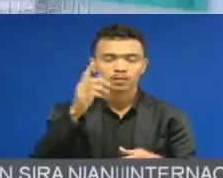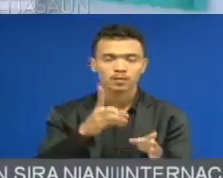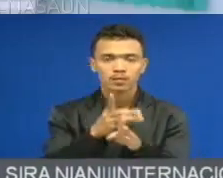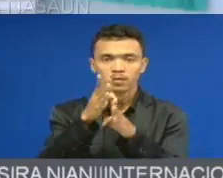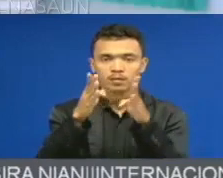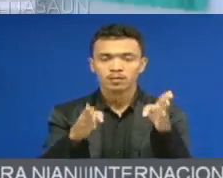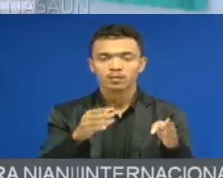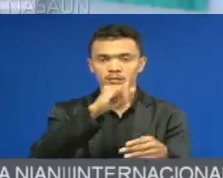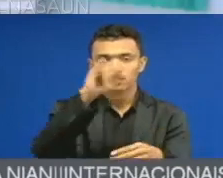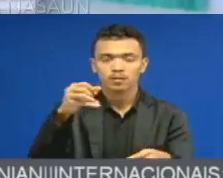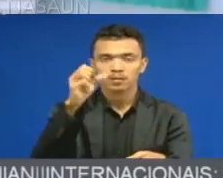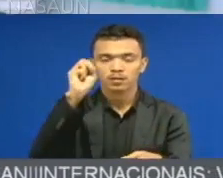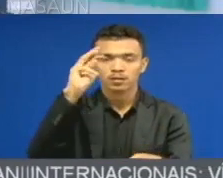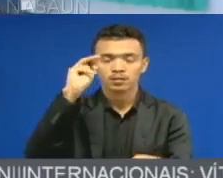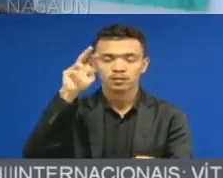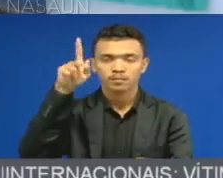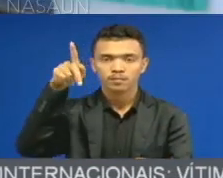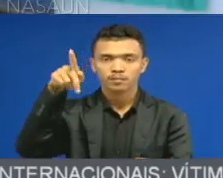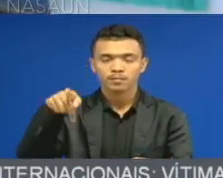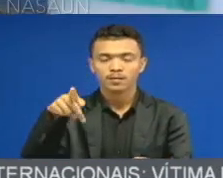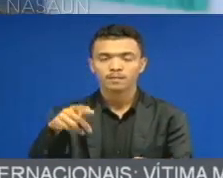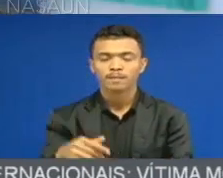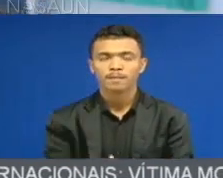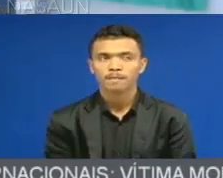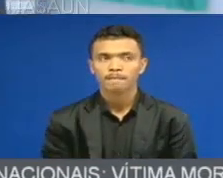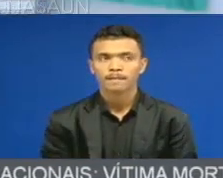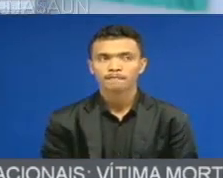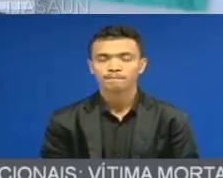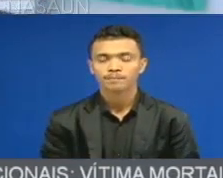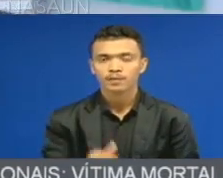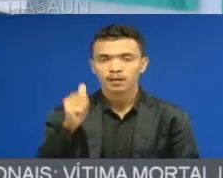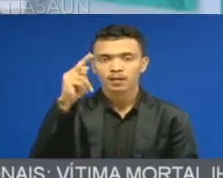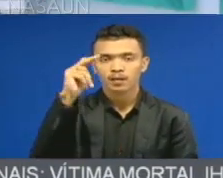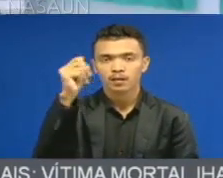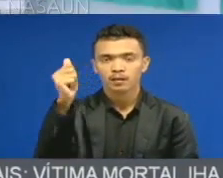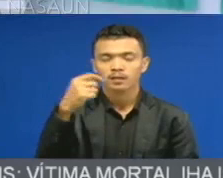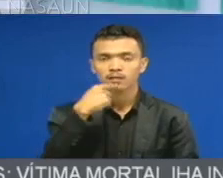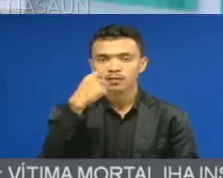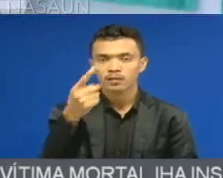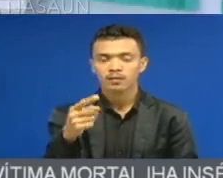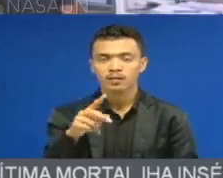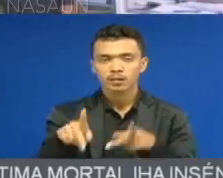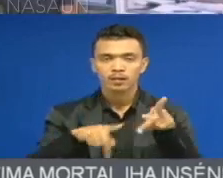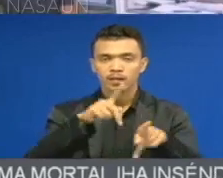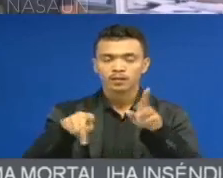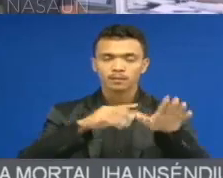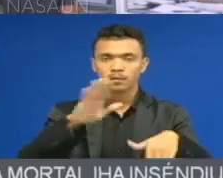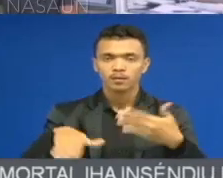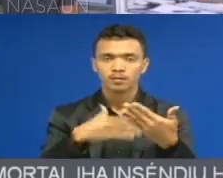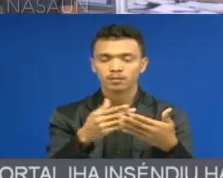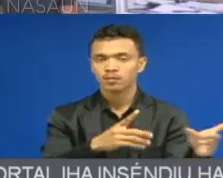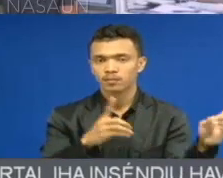Diretora executiva programa monitorização ba sistema judicial Ana Paula Marçal Hateten. Entidade Roto estabelece